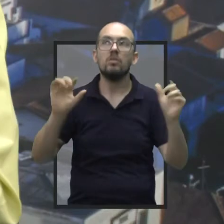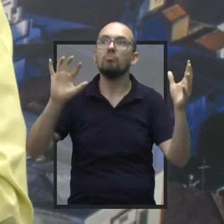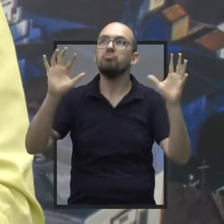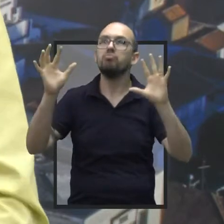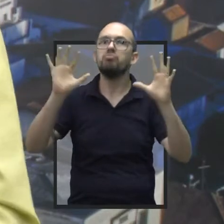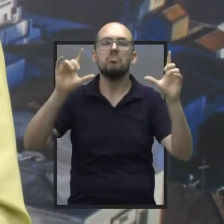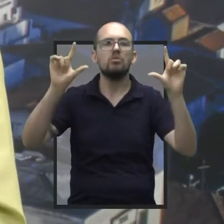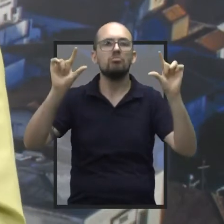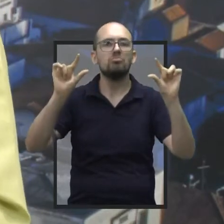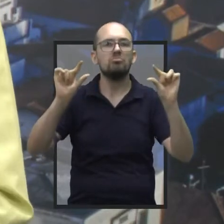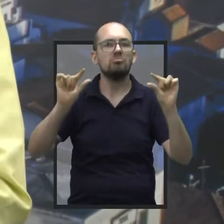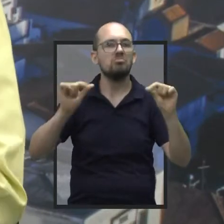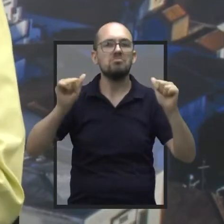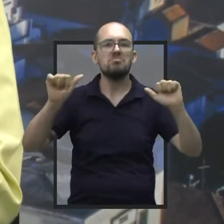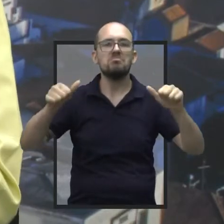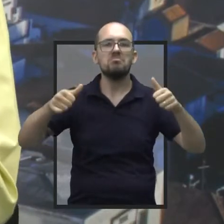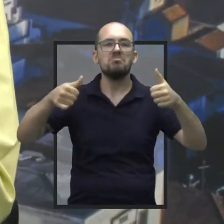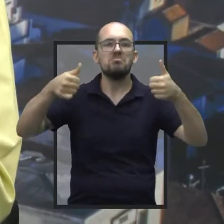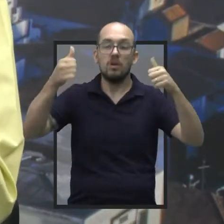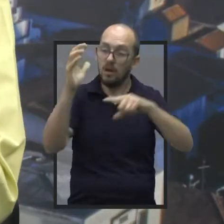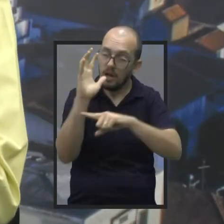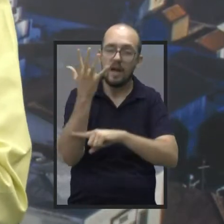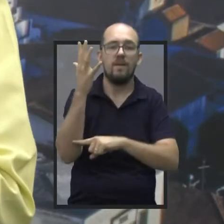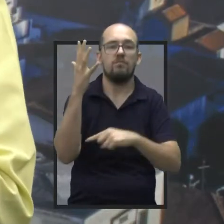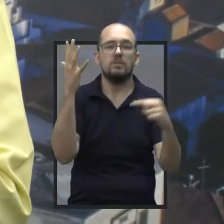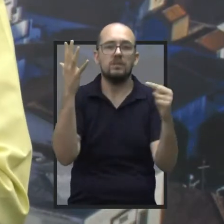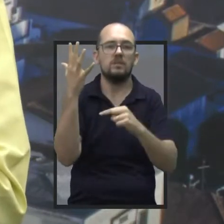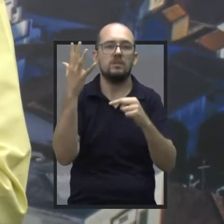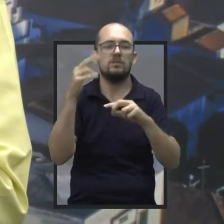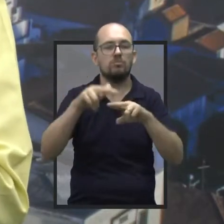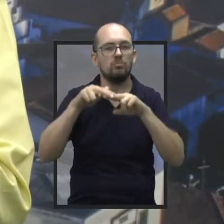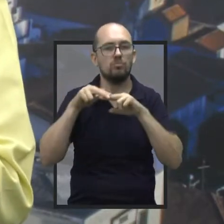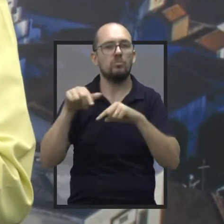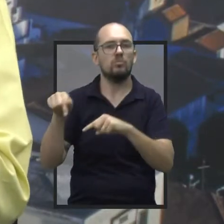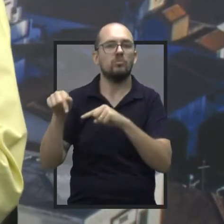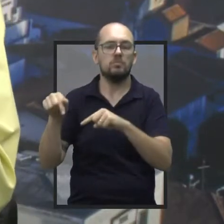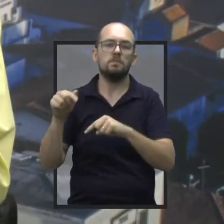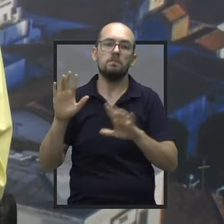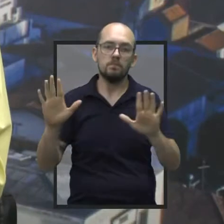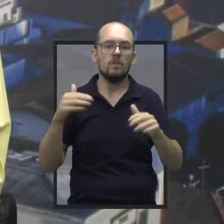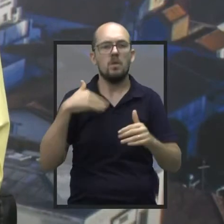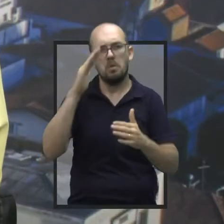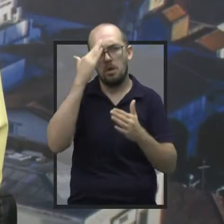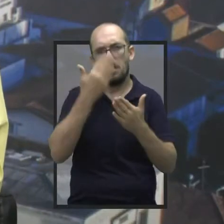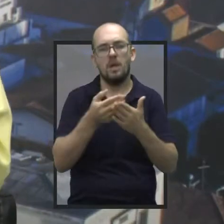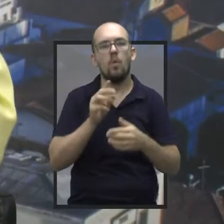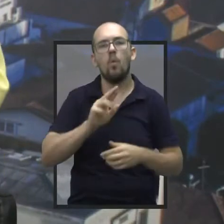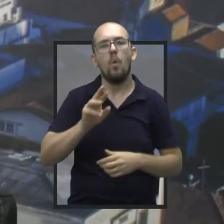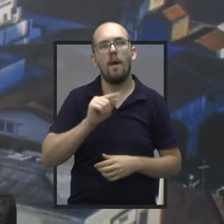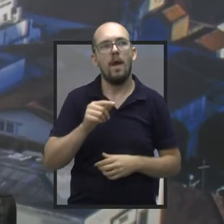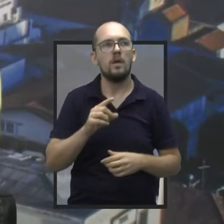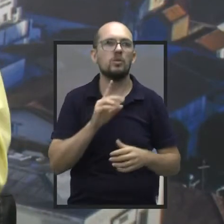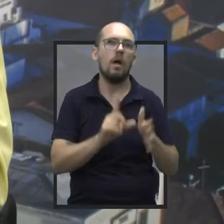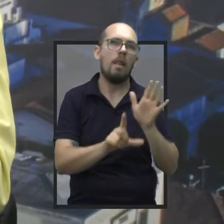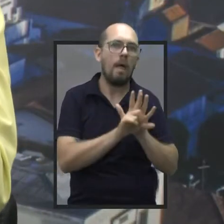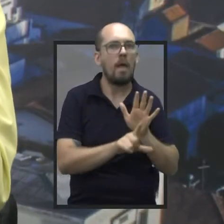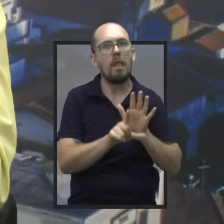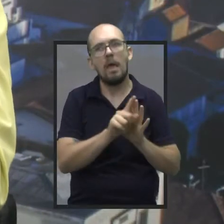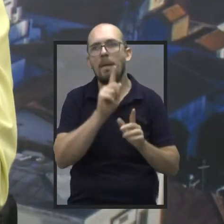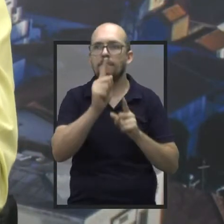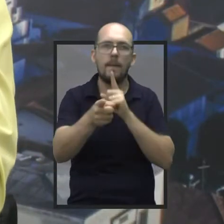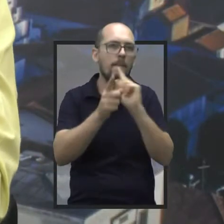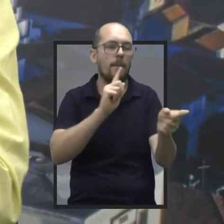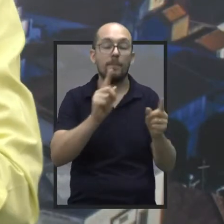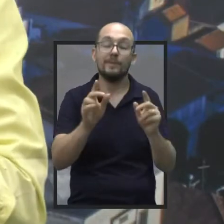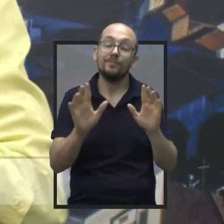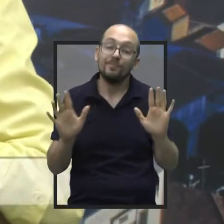ameno. Então, eu acredito sempre, Ângelo, assim, a gente não deveria se socorrer sempre de leis impositivas.